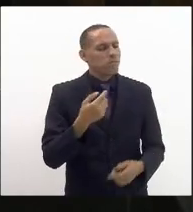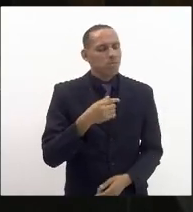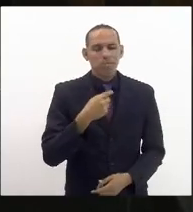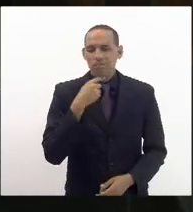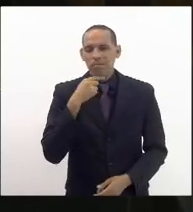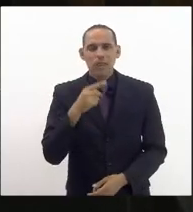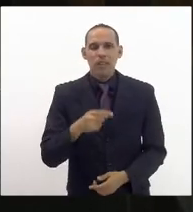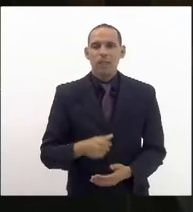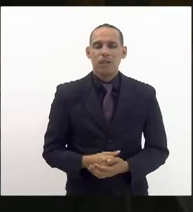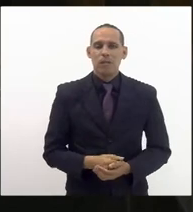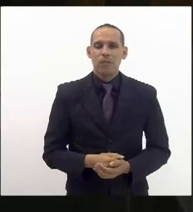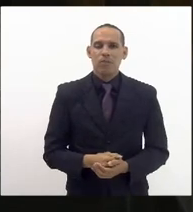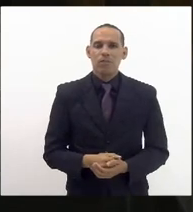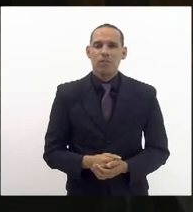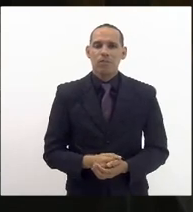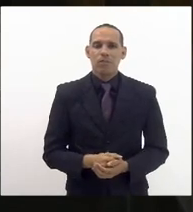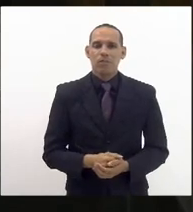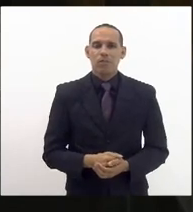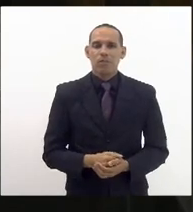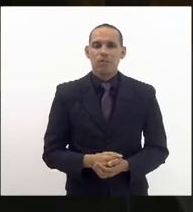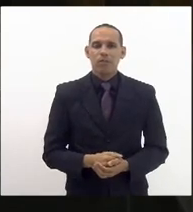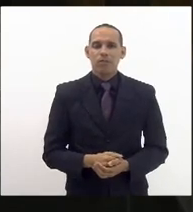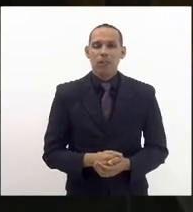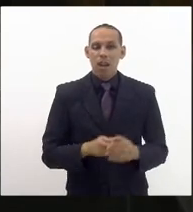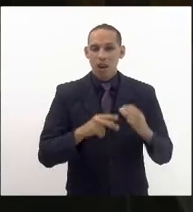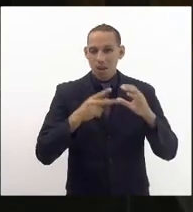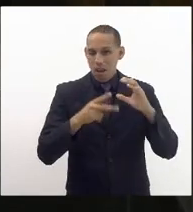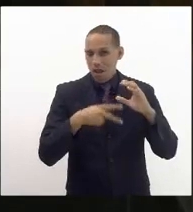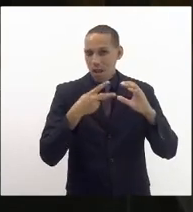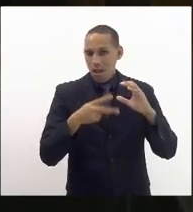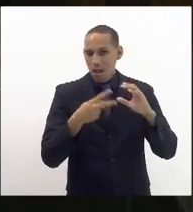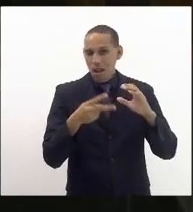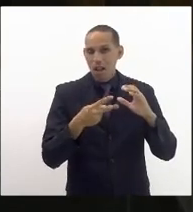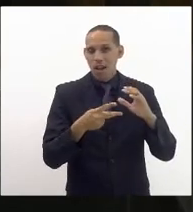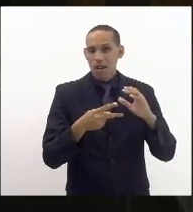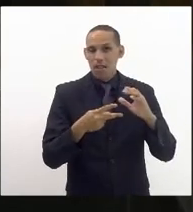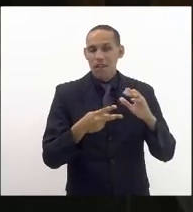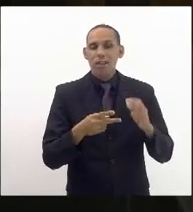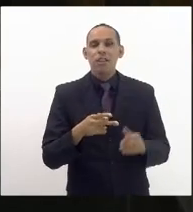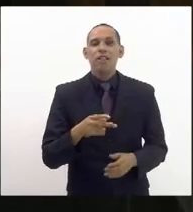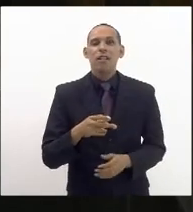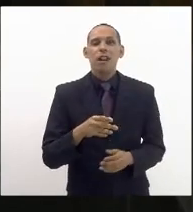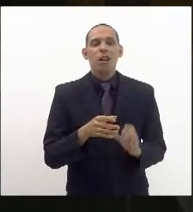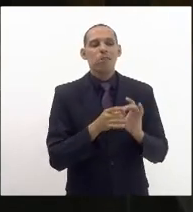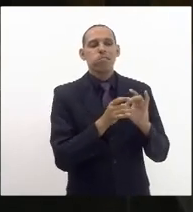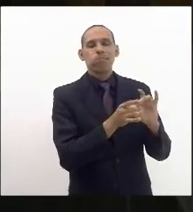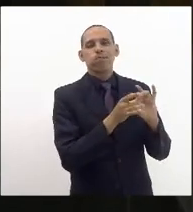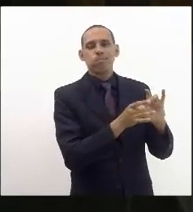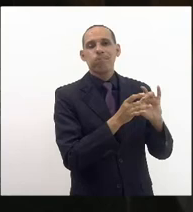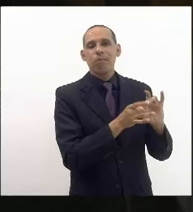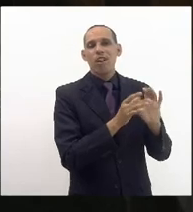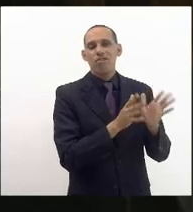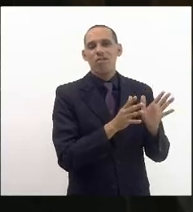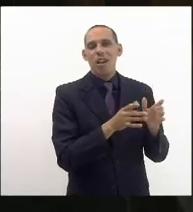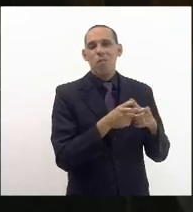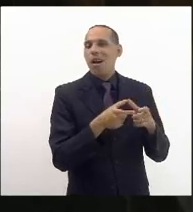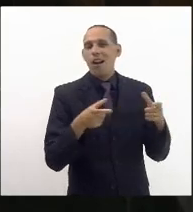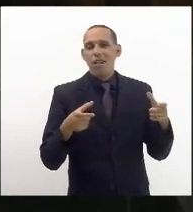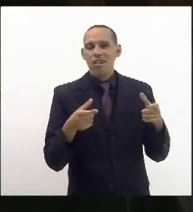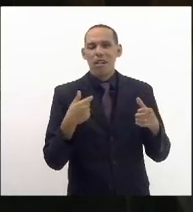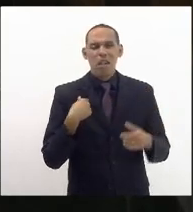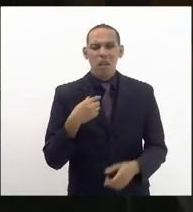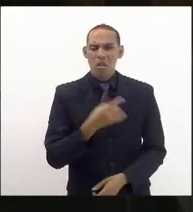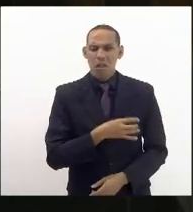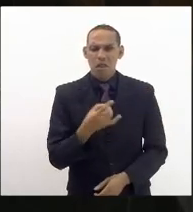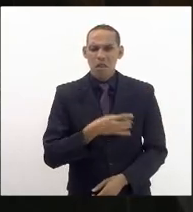conseguir. Boa parte da Câmara de Vereadores já está cooptada por esse prefeito. Eu também não tenho medo